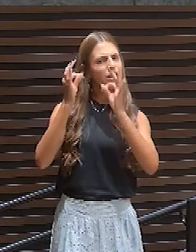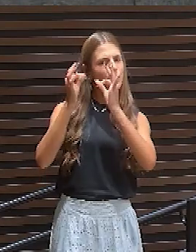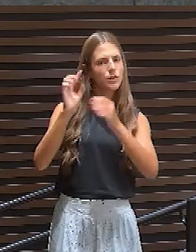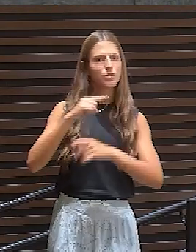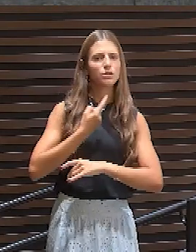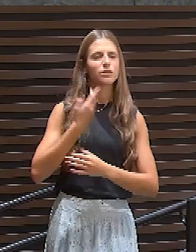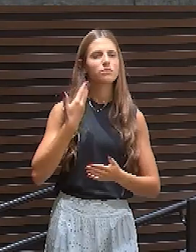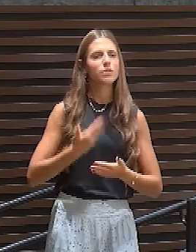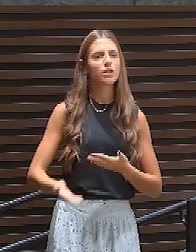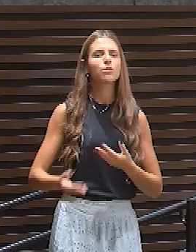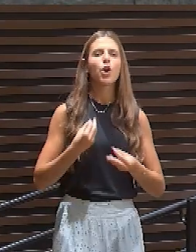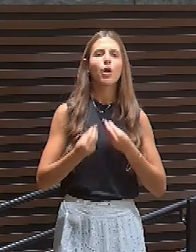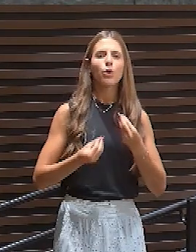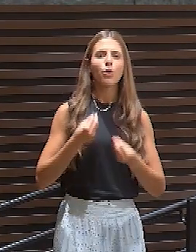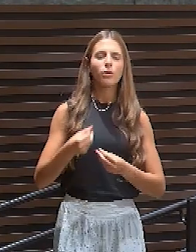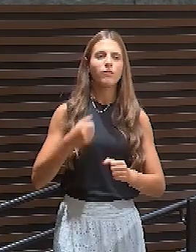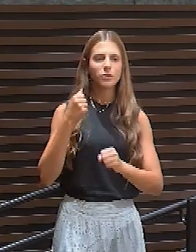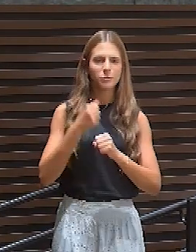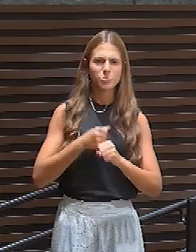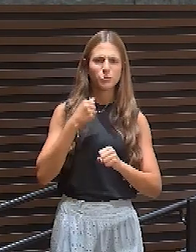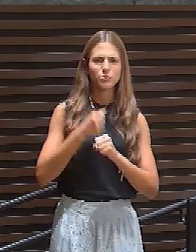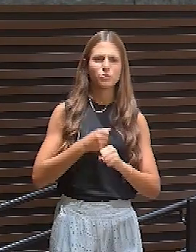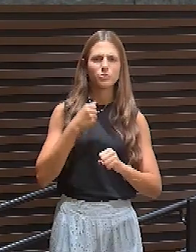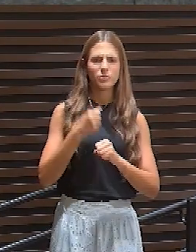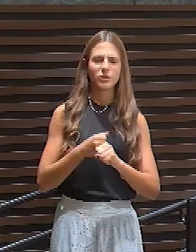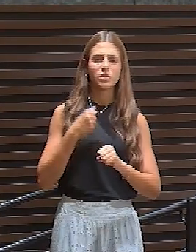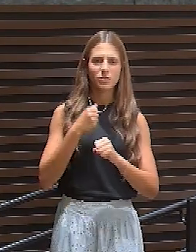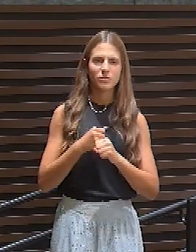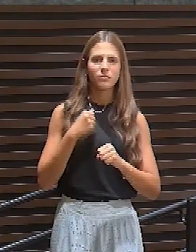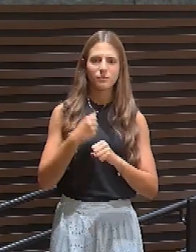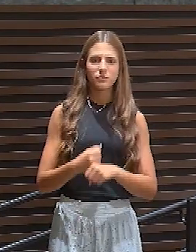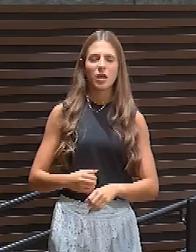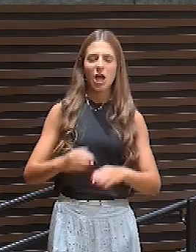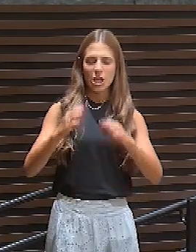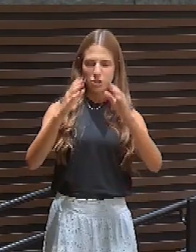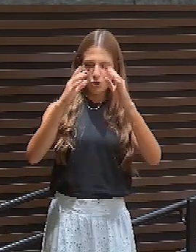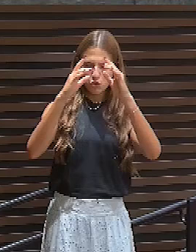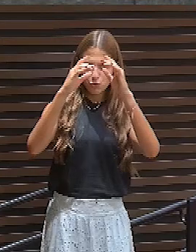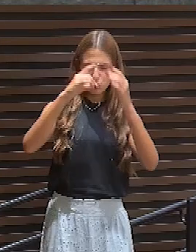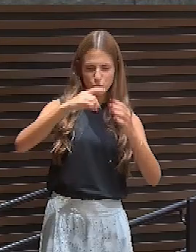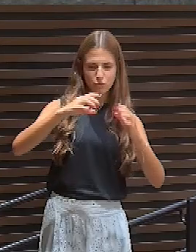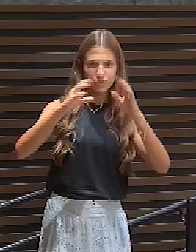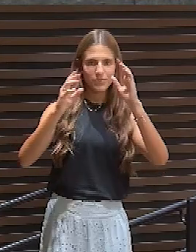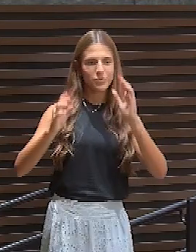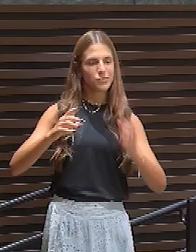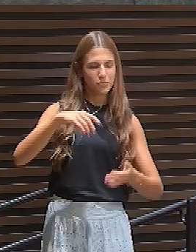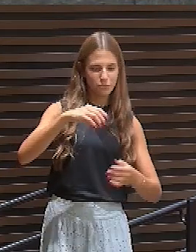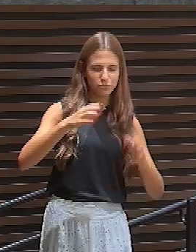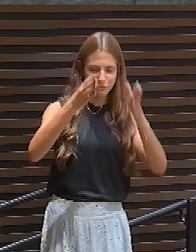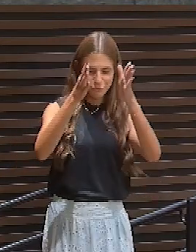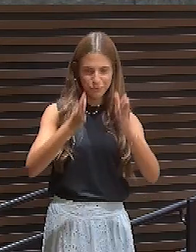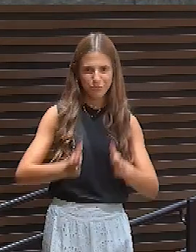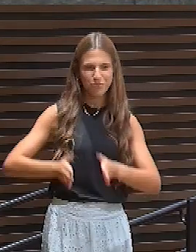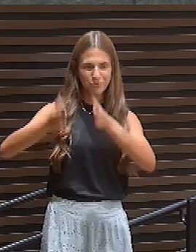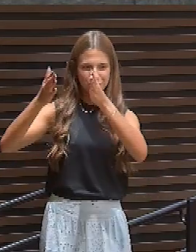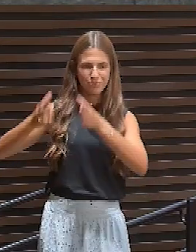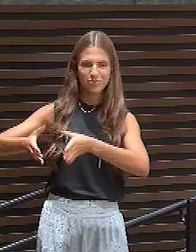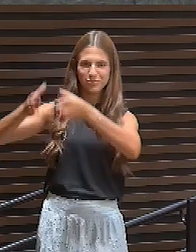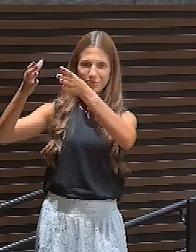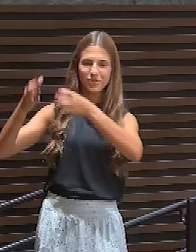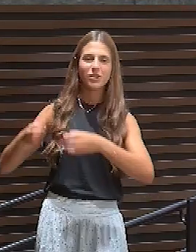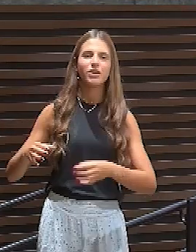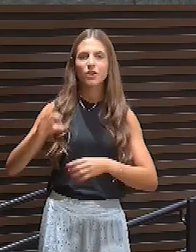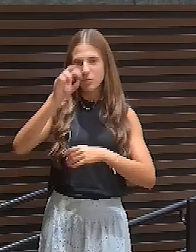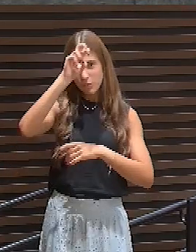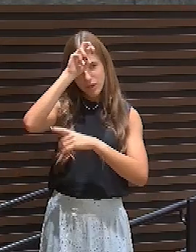foi construída? Como foram construídas as torres do Egito? E os grandes templos